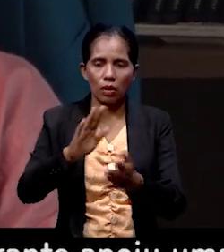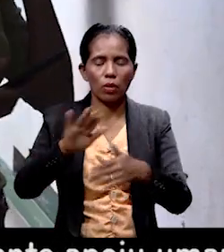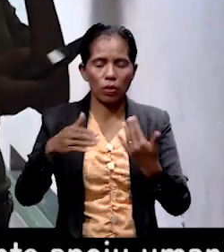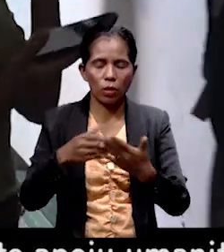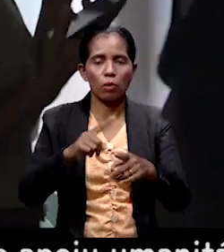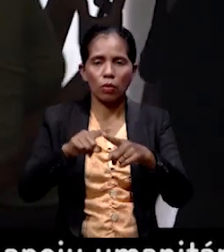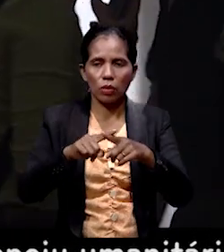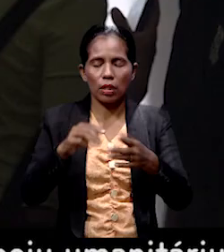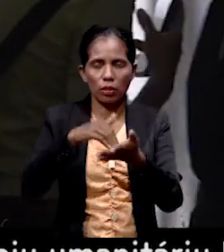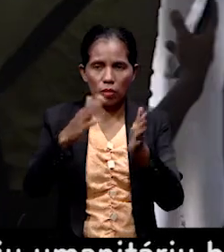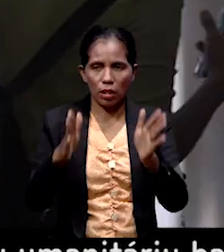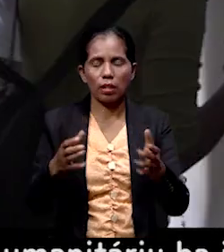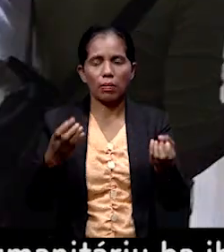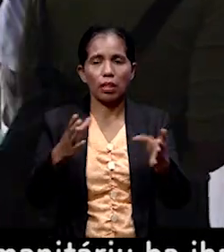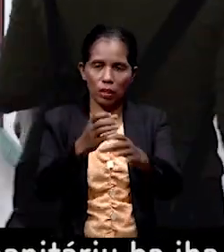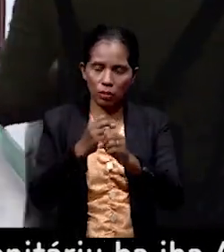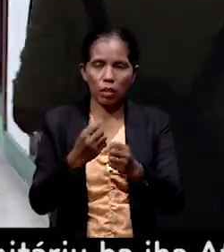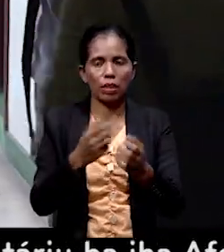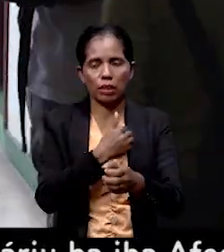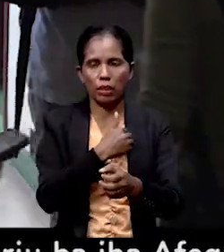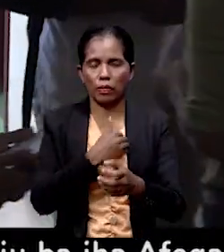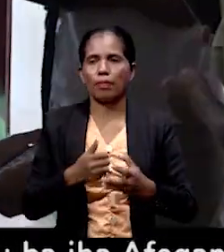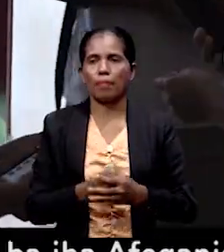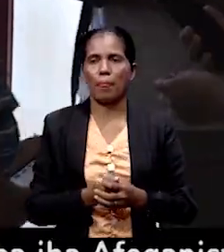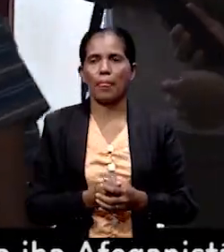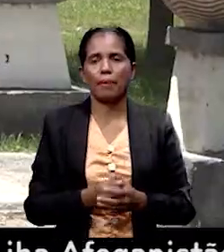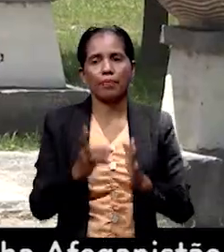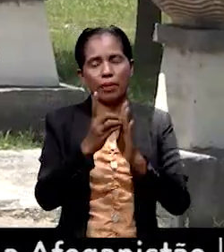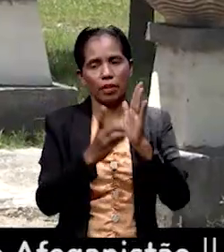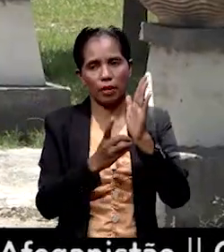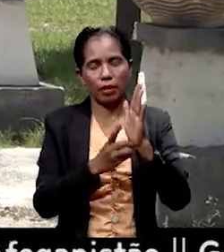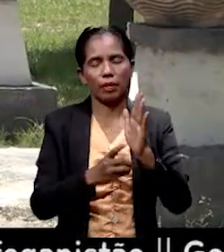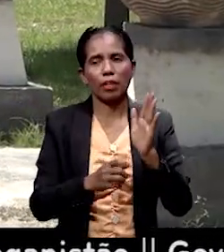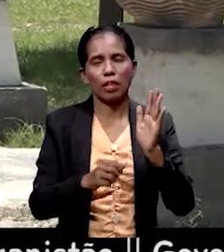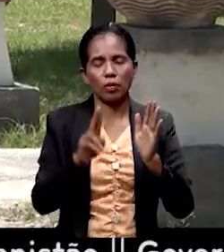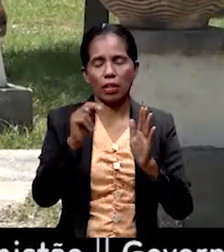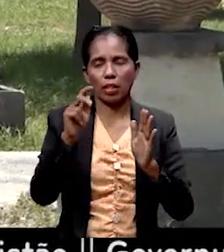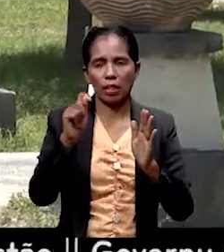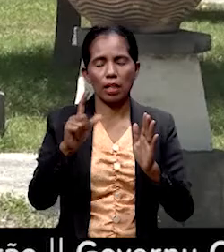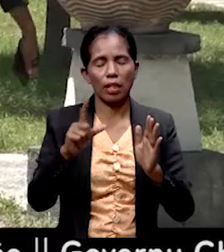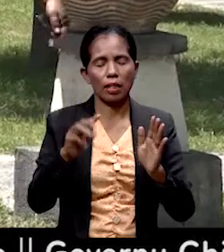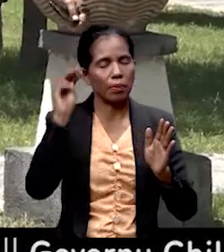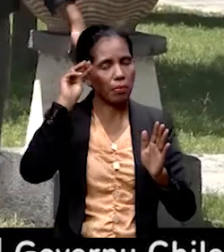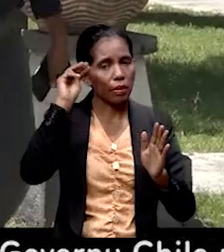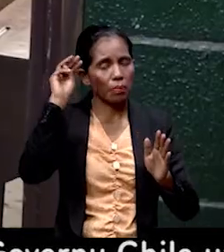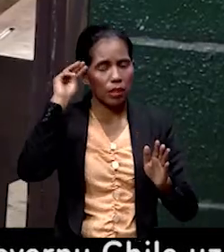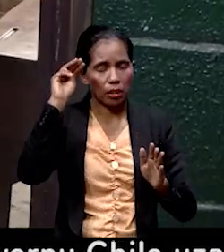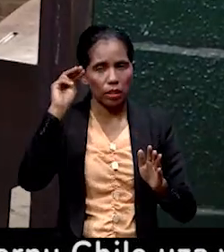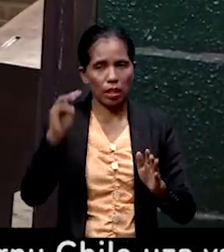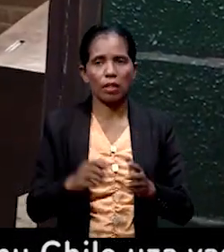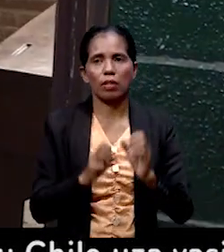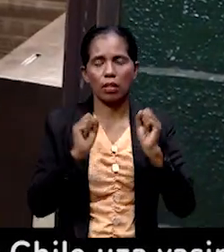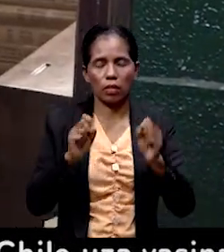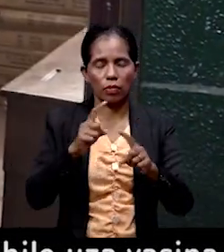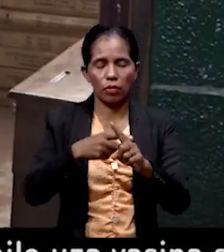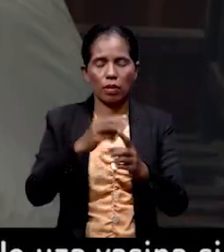kalai. Dados ne beu en Italia apresenta ba Ministério Ensino Superior Ciência na Cultura e a fulan maio tinan rihun rua